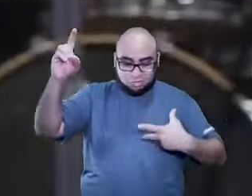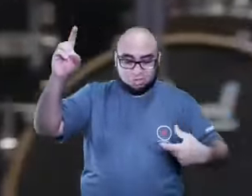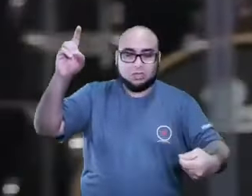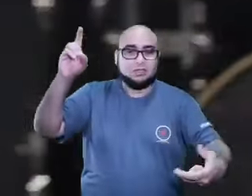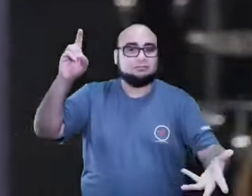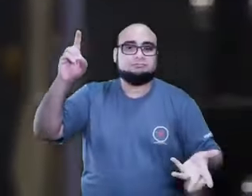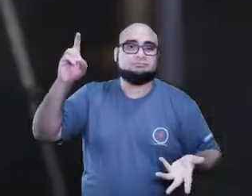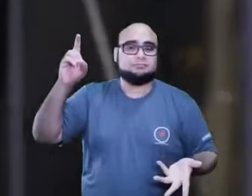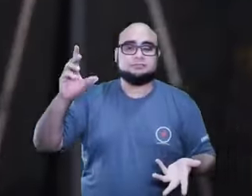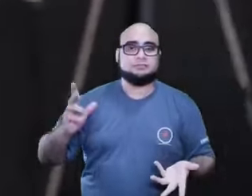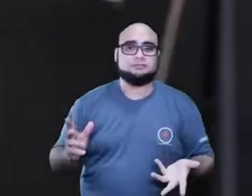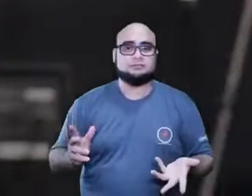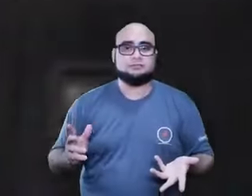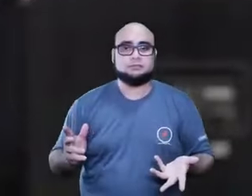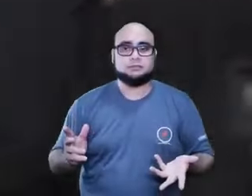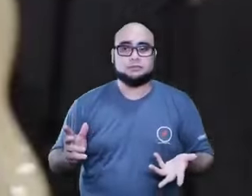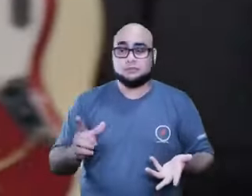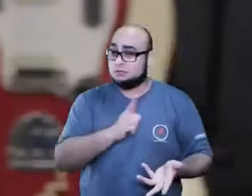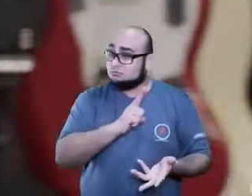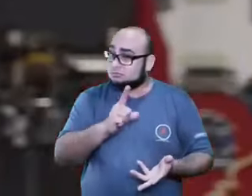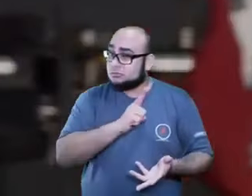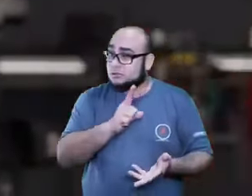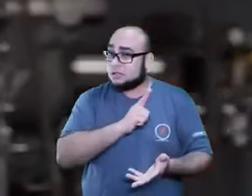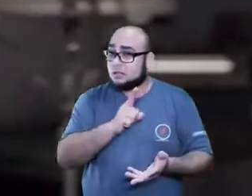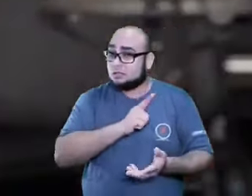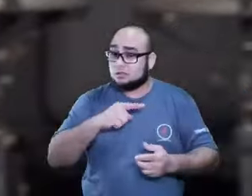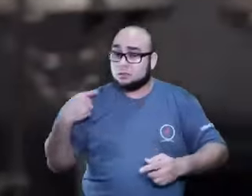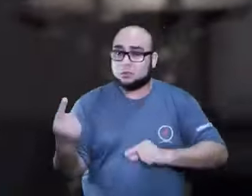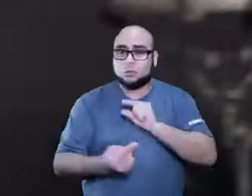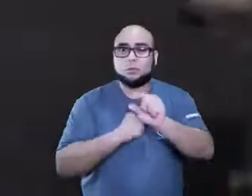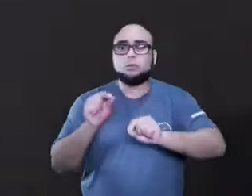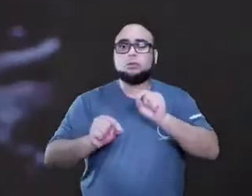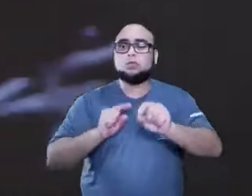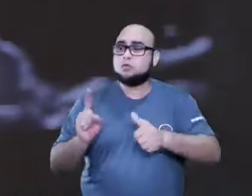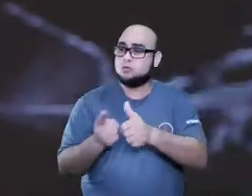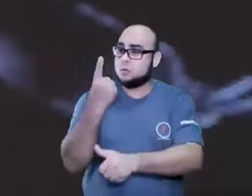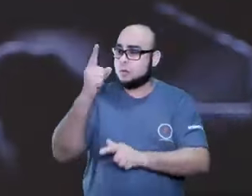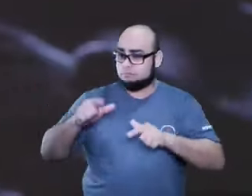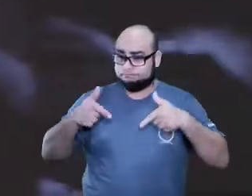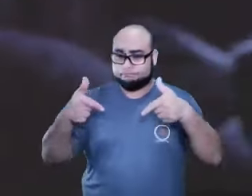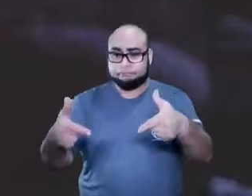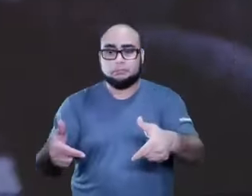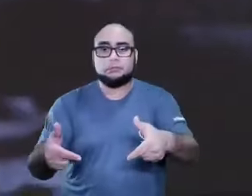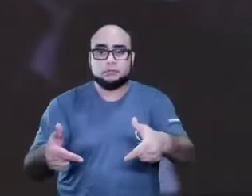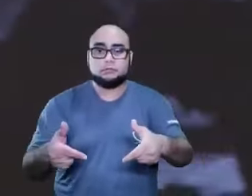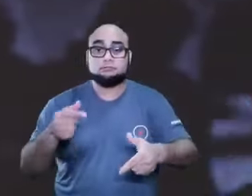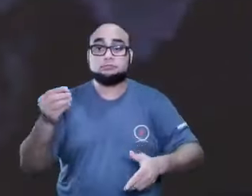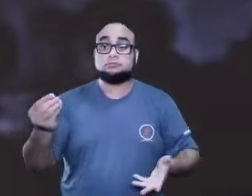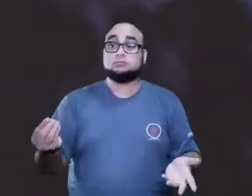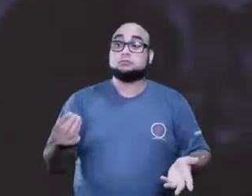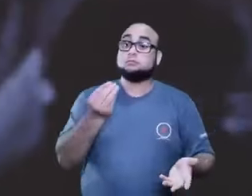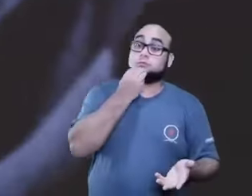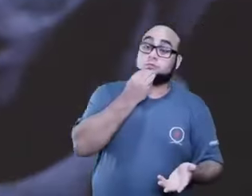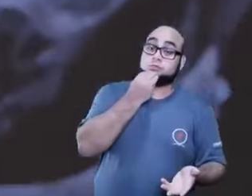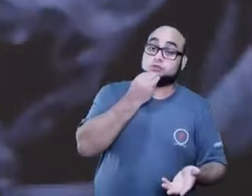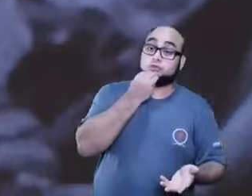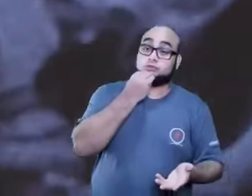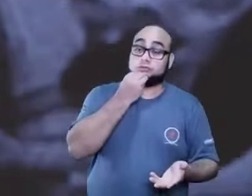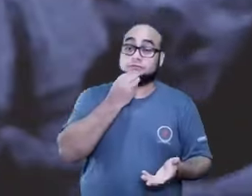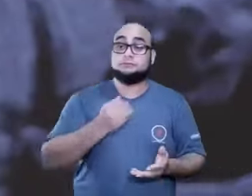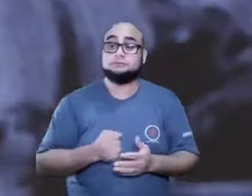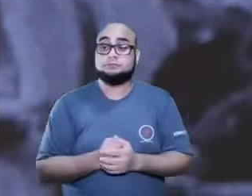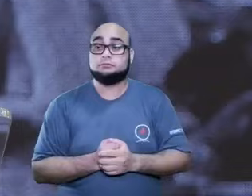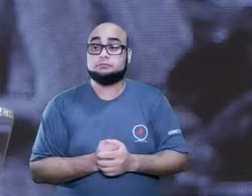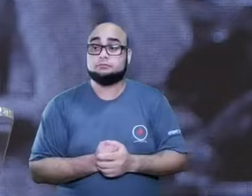Que haja entre nós um alinhamento entre o que fazemos e as nossas motivações. As nossas motivações